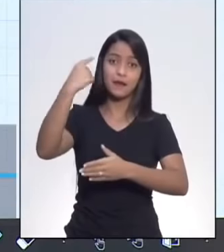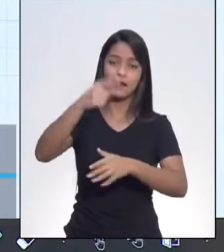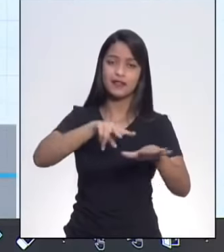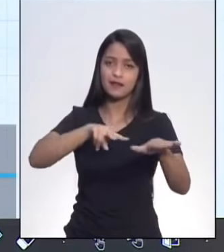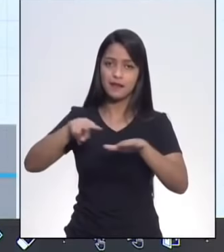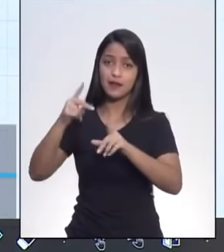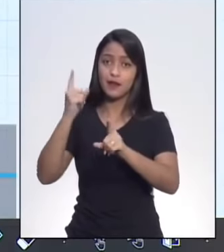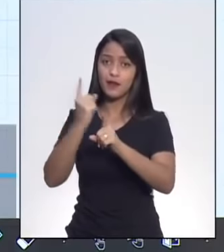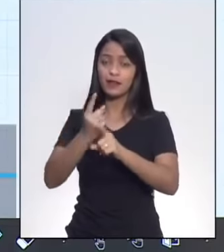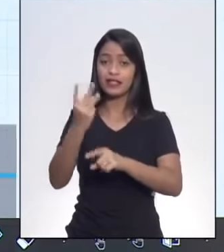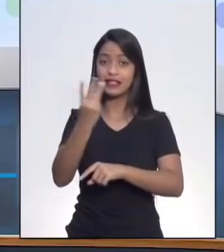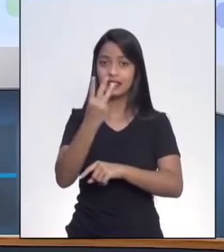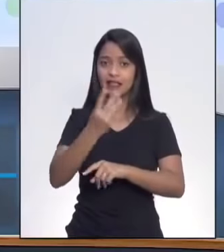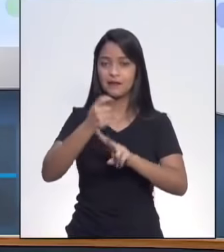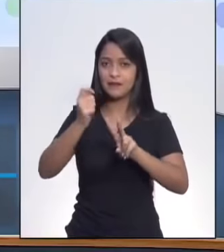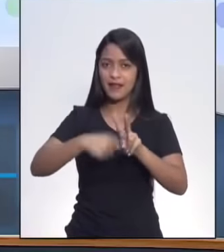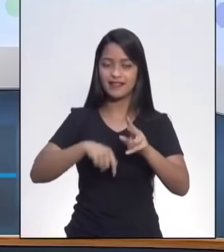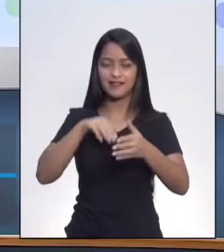que vem, terceiro bimestre. Até.